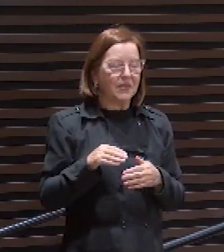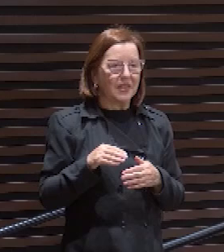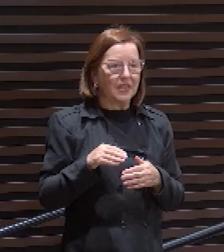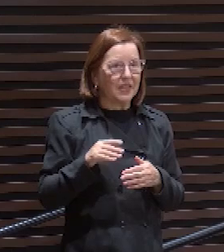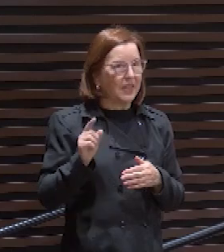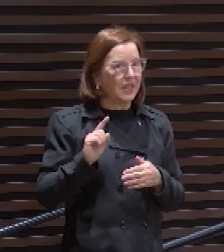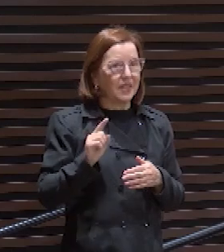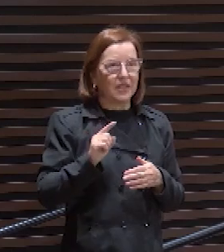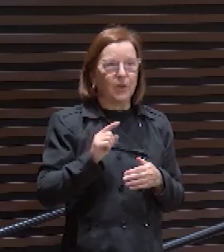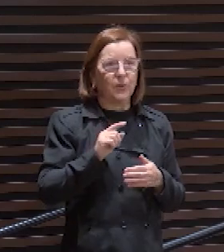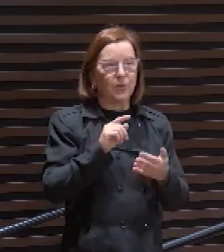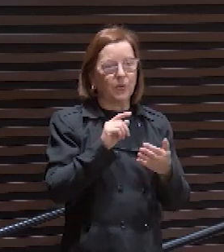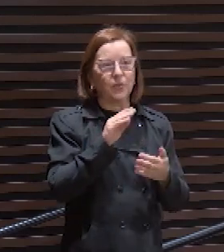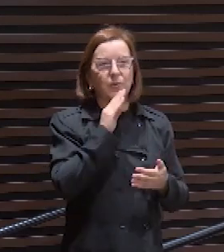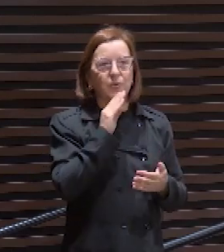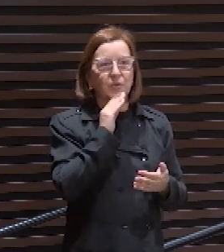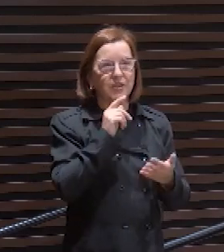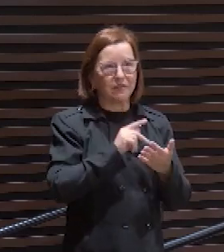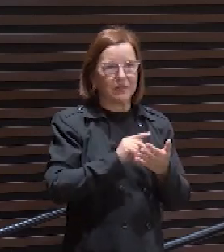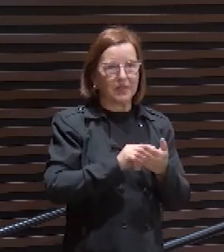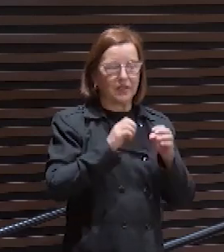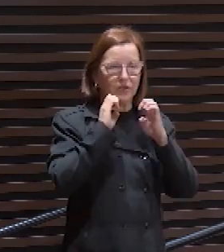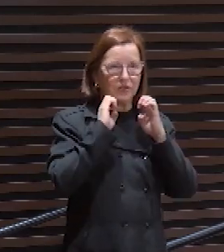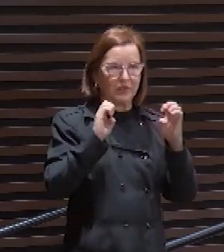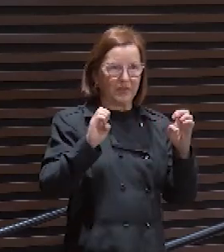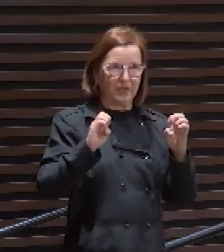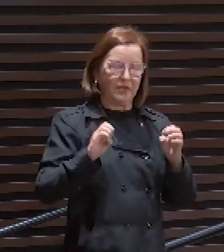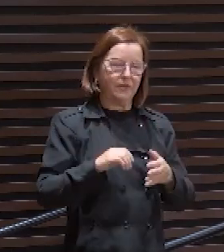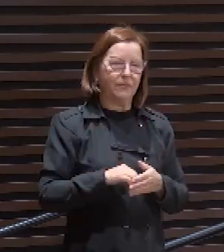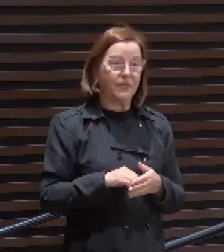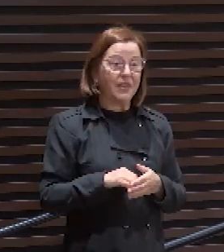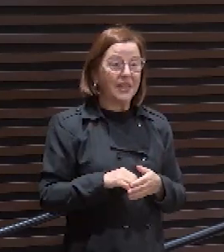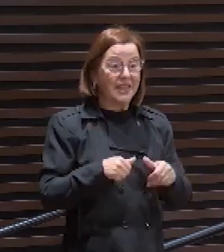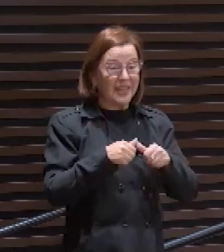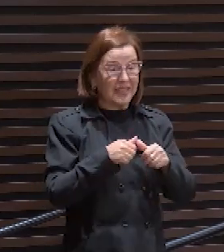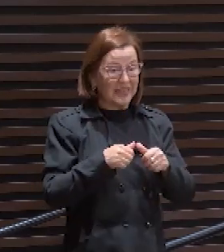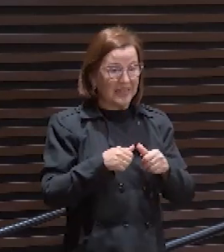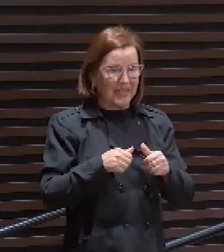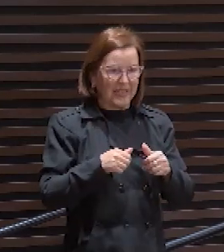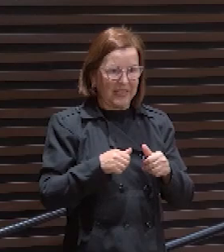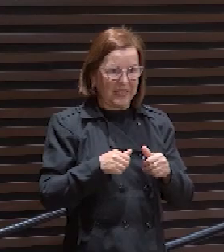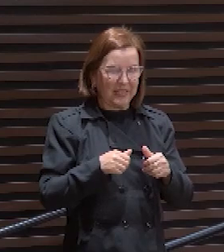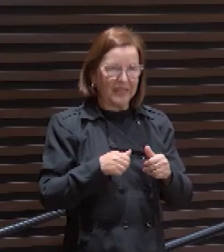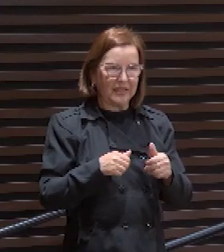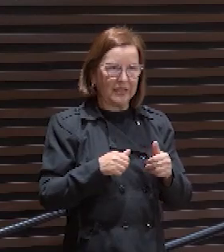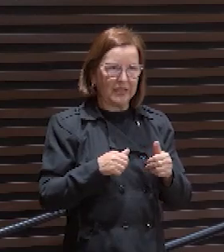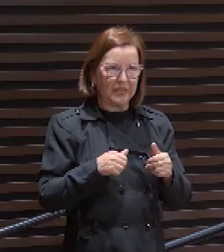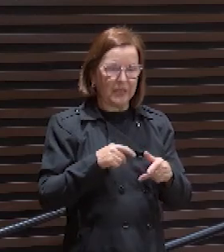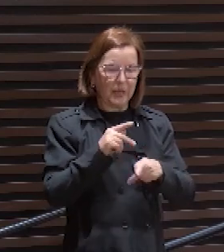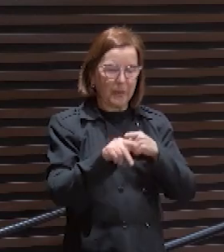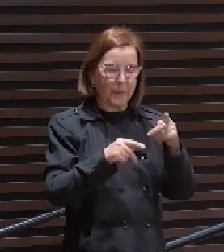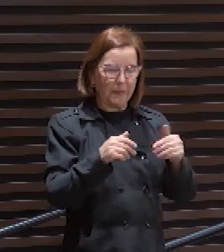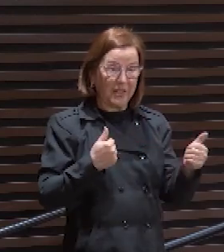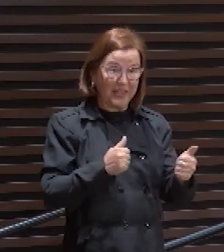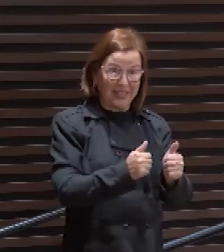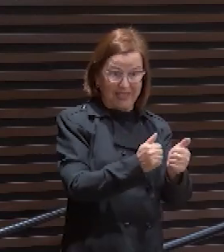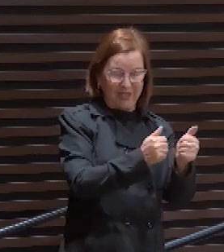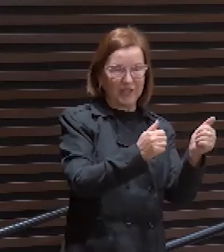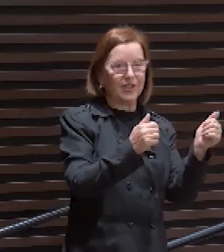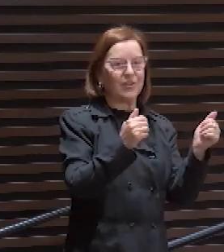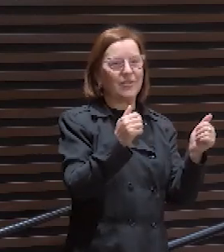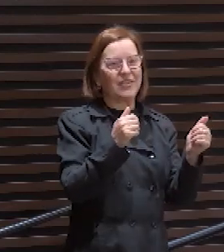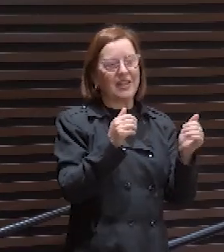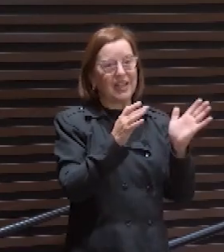vezes, infelizmente. E essas pessoas que estavam seguindo a Cristo, estavam entendendo isso de certa forma. Porque seguiam a